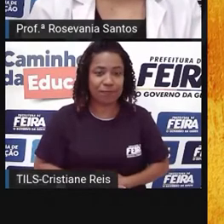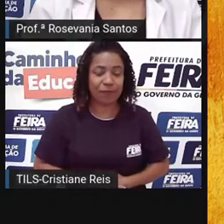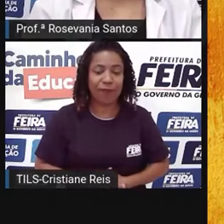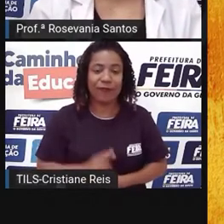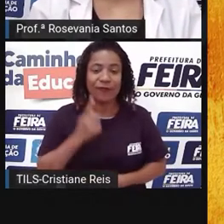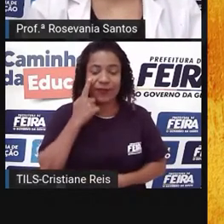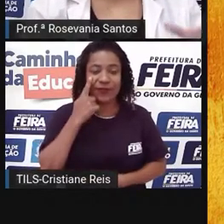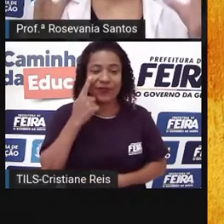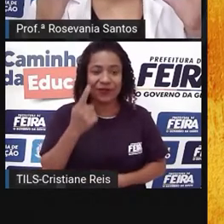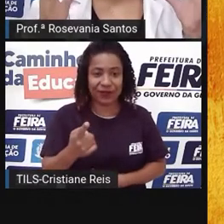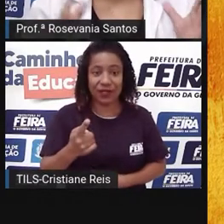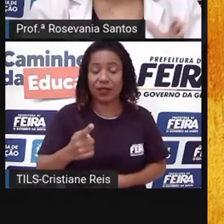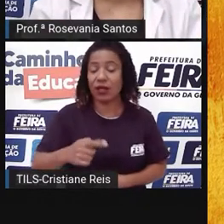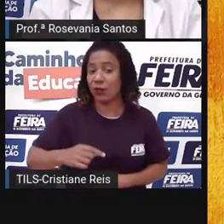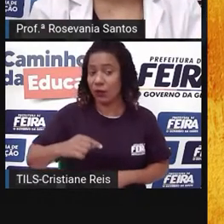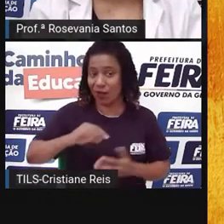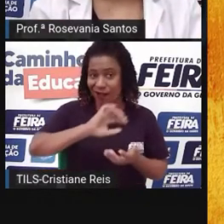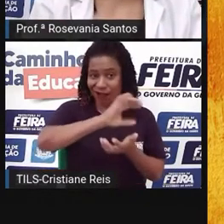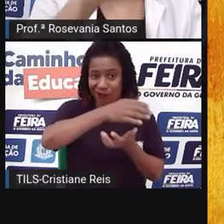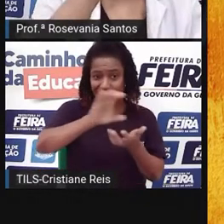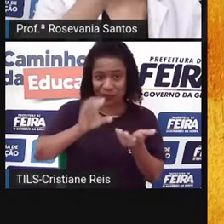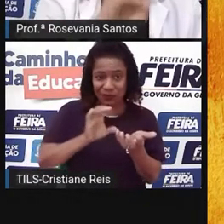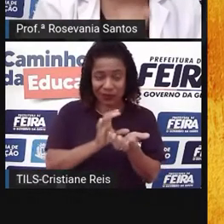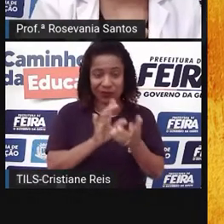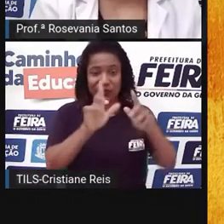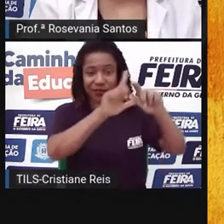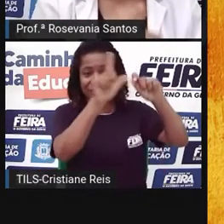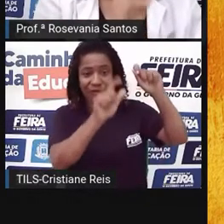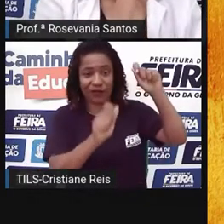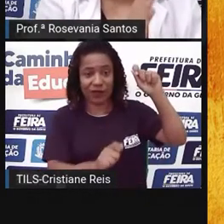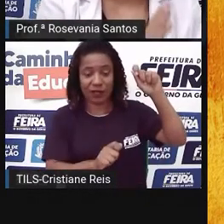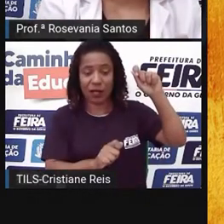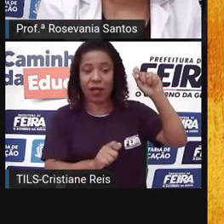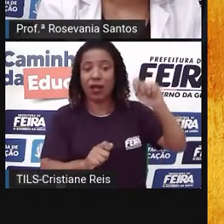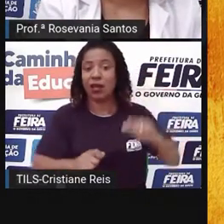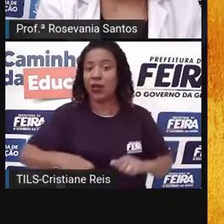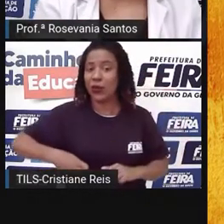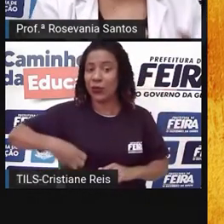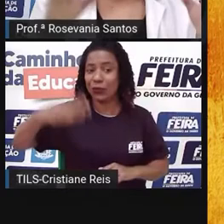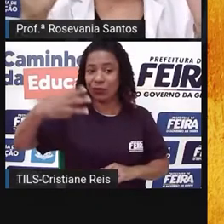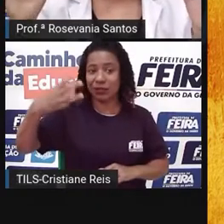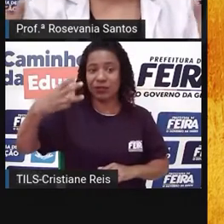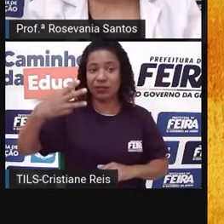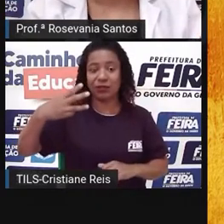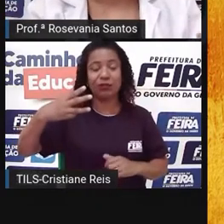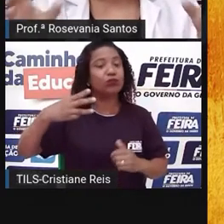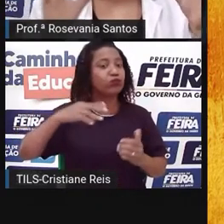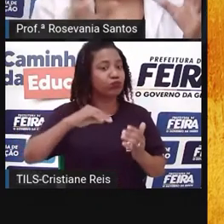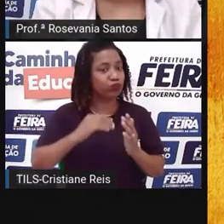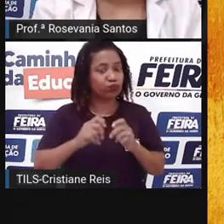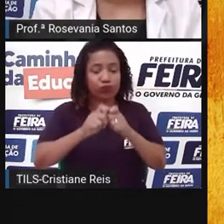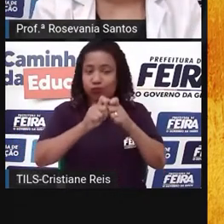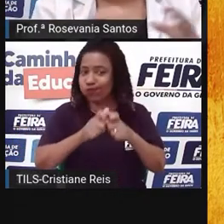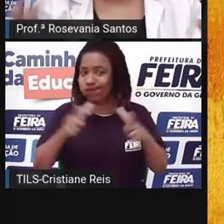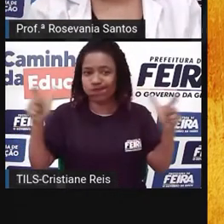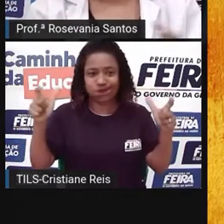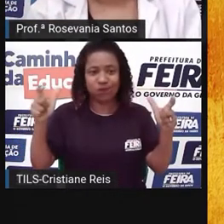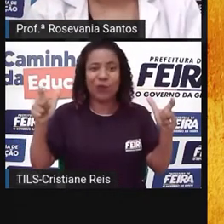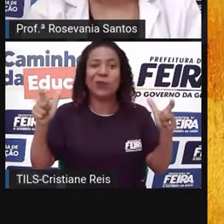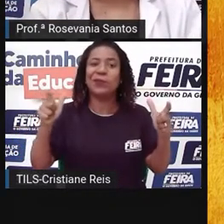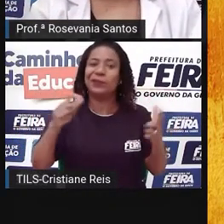terceiro, né, maior continente do mundo. Só para a gente entender, ele é o único continente que ele está em todos